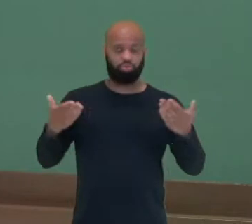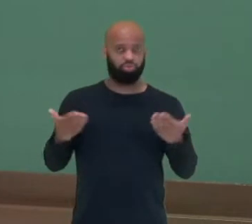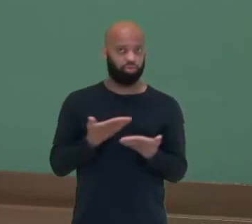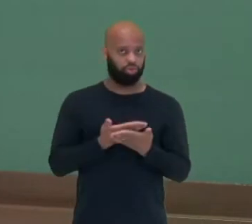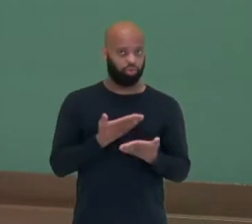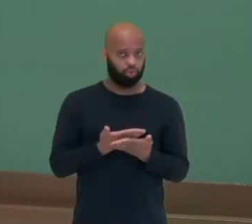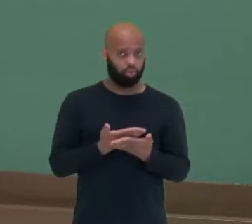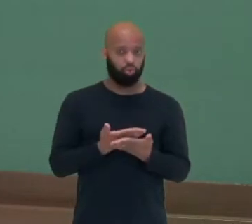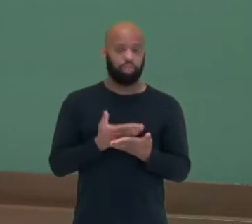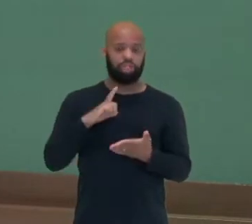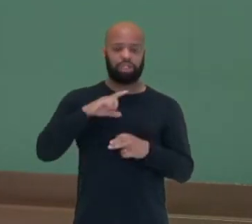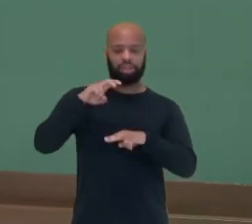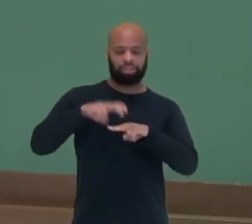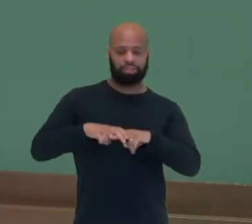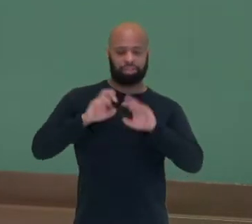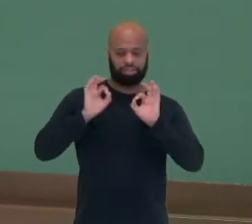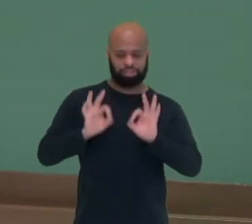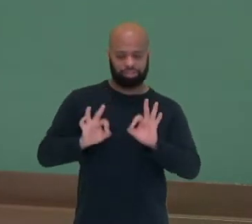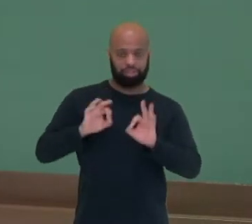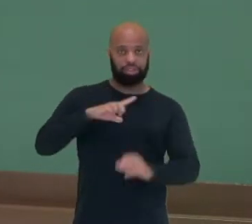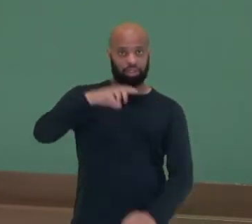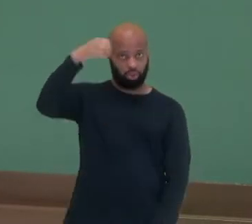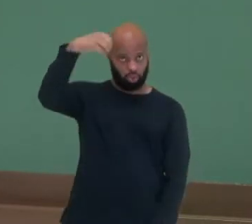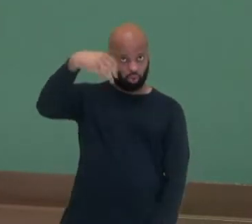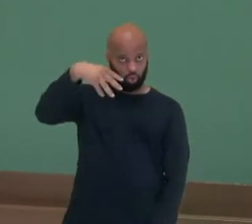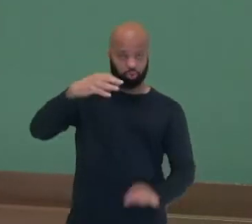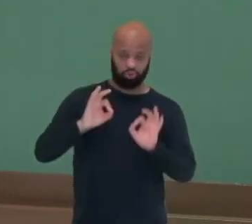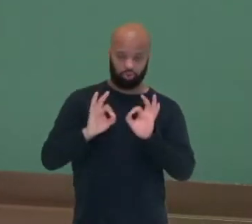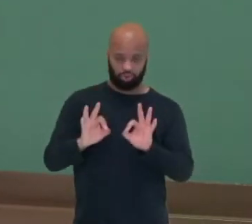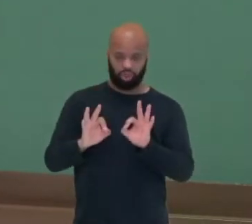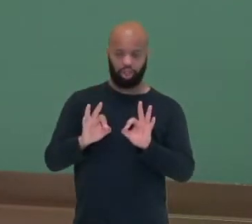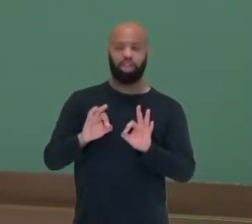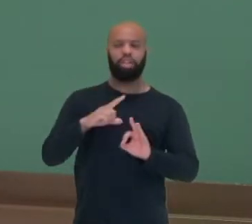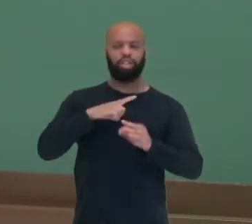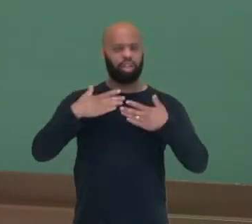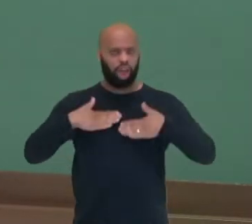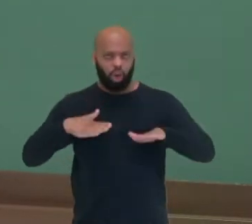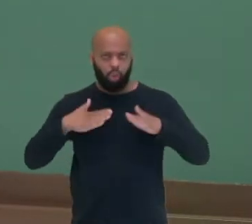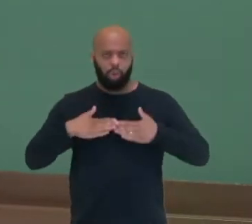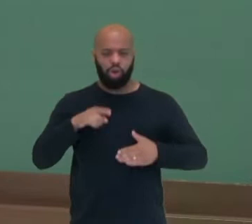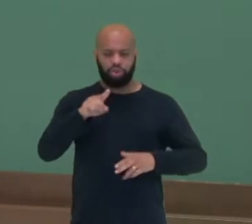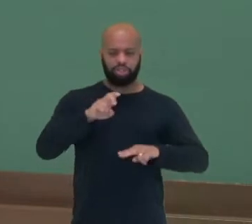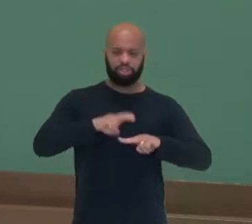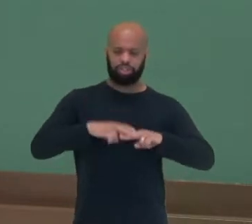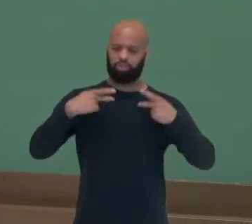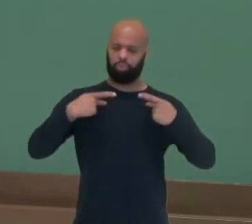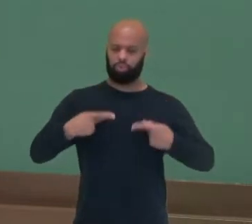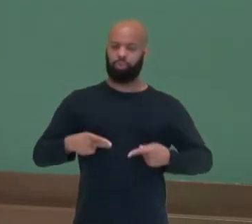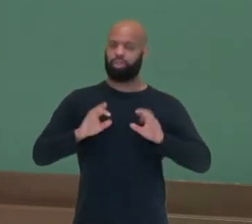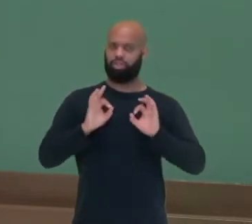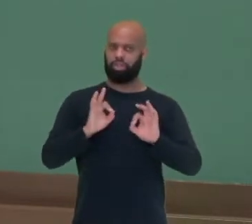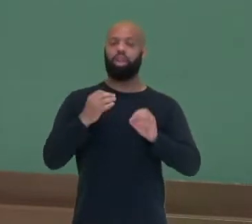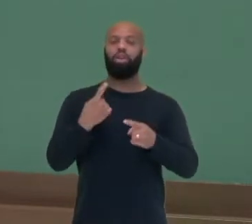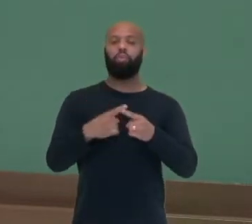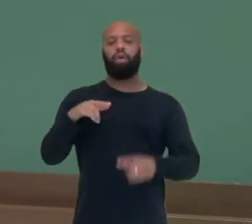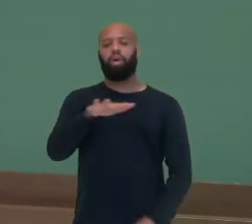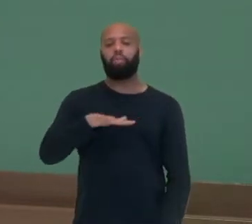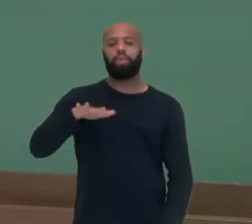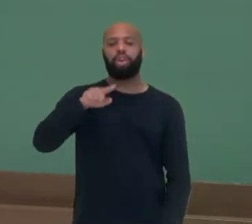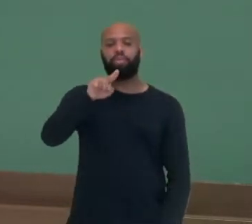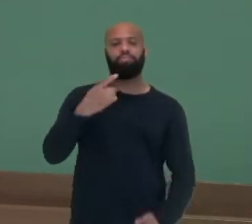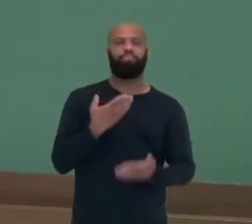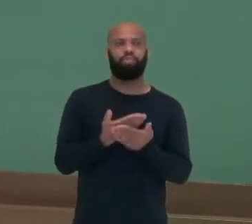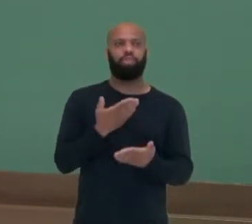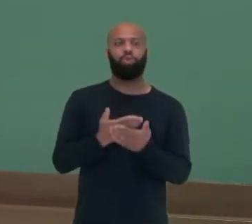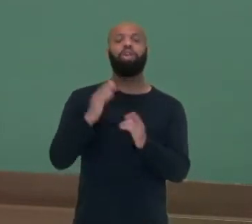É bem iluminado? Tem um silêncio? Você está sentado direitinho? Lembre-se que o ambiente que você